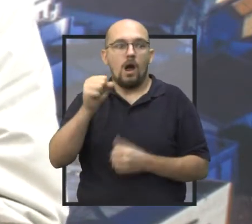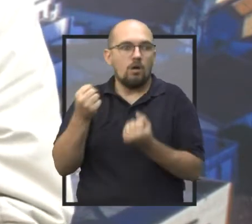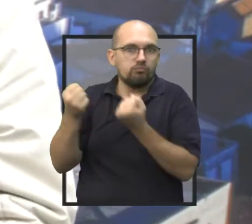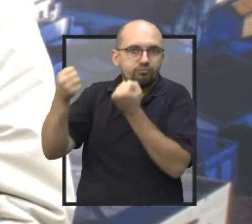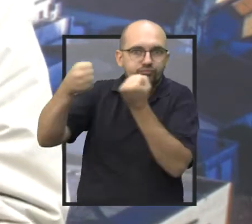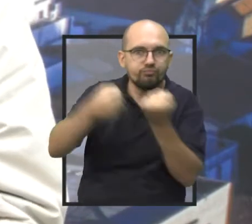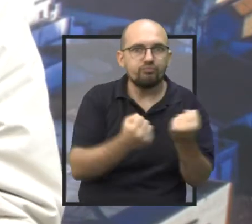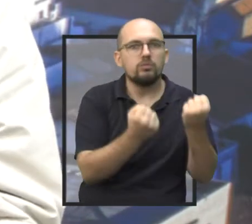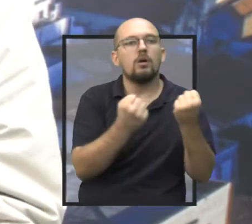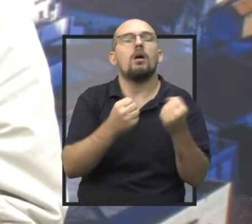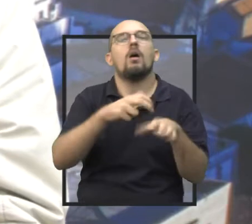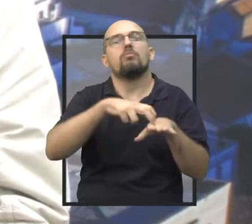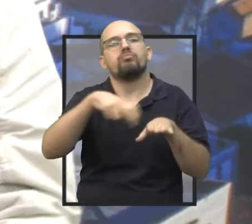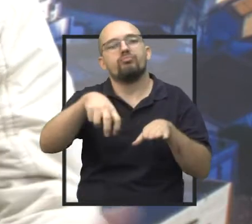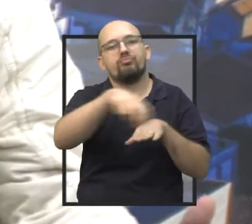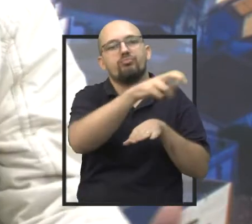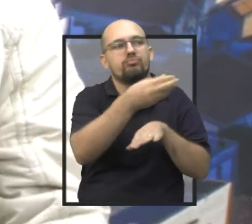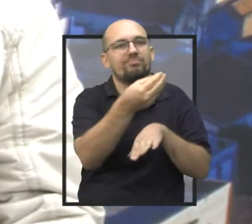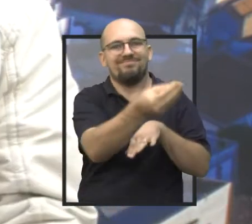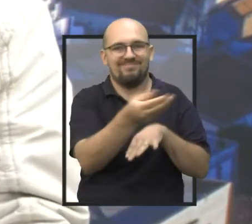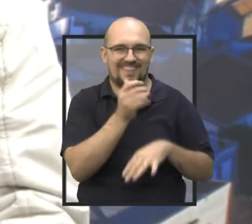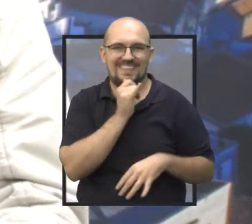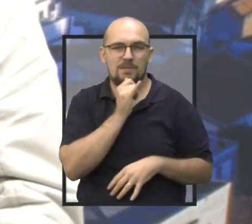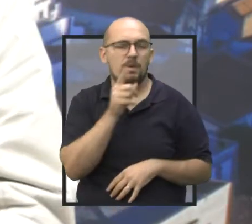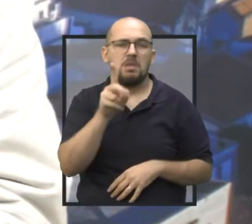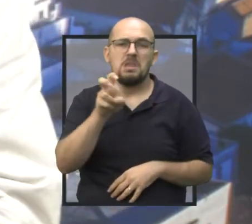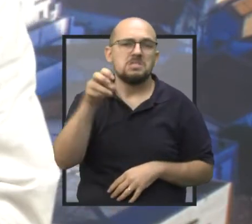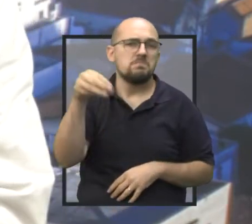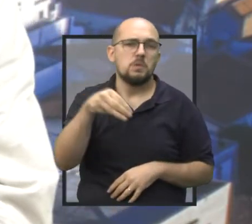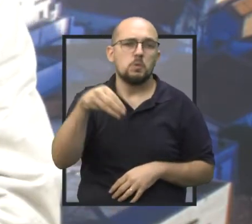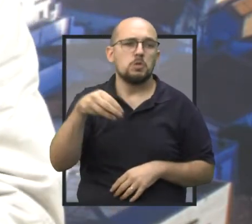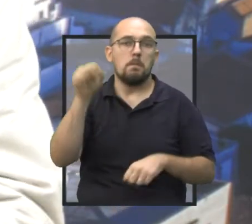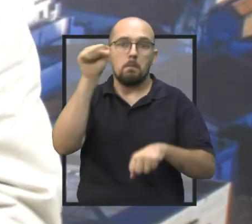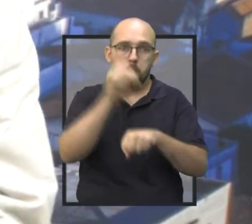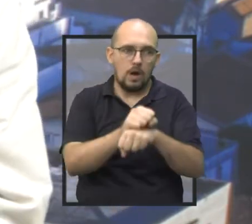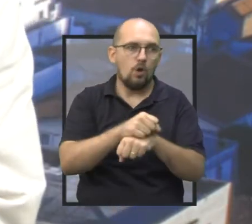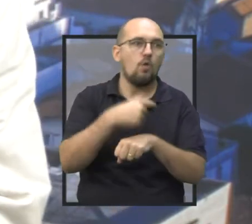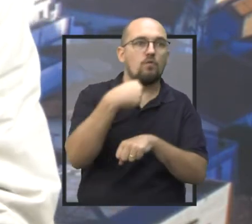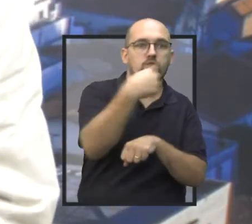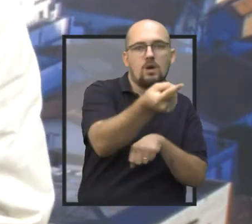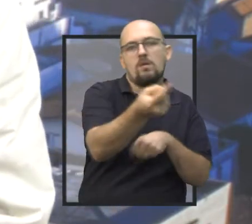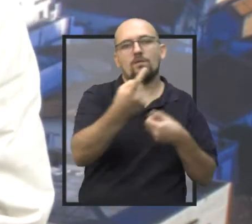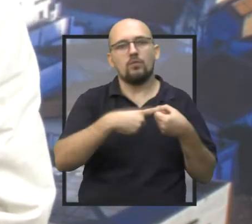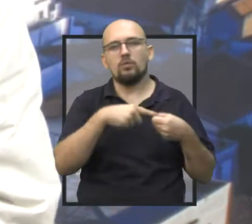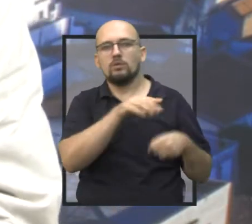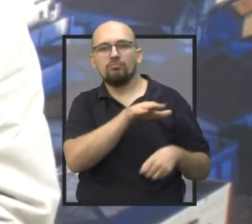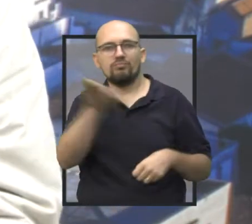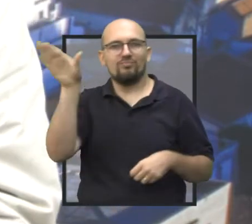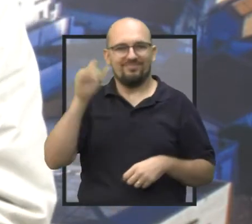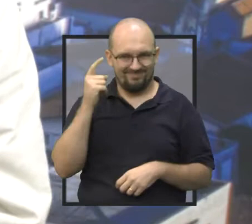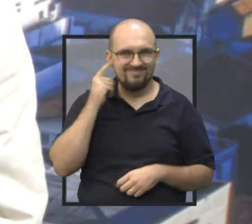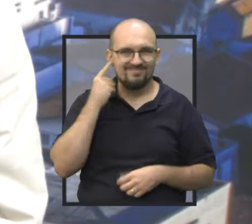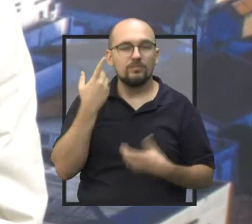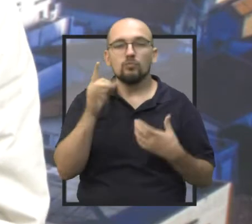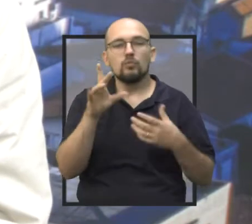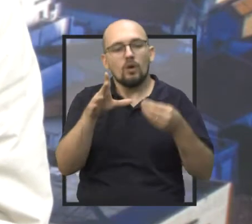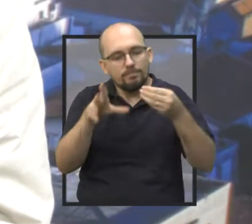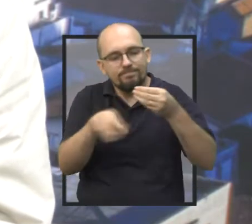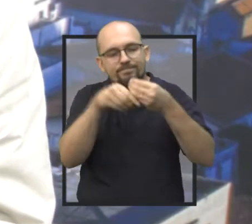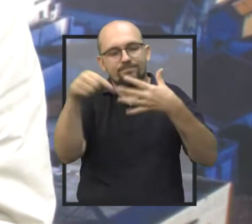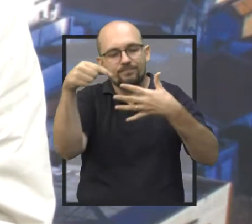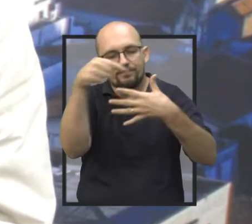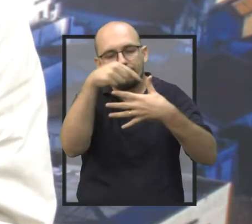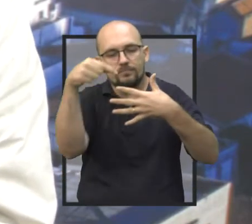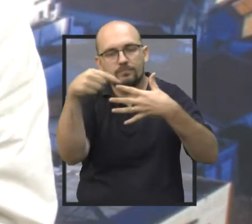para poder se direcionar ao local. E é a mesma coisa, 15 minutinhos, parou, vai lá, faz o que tem que ser feito e é só ampliar só